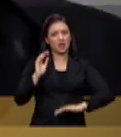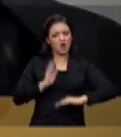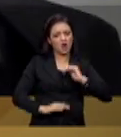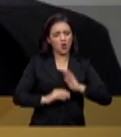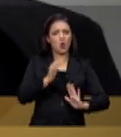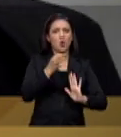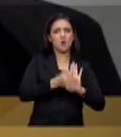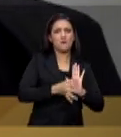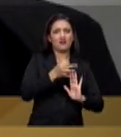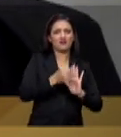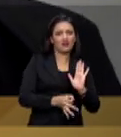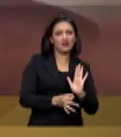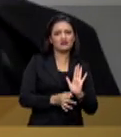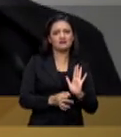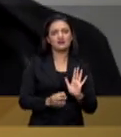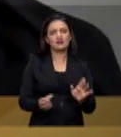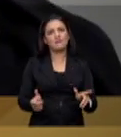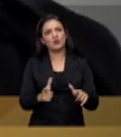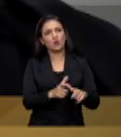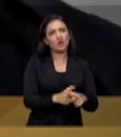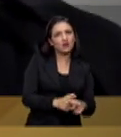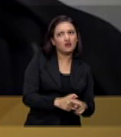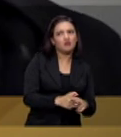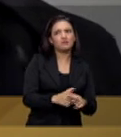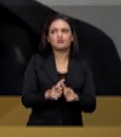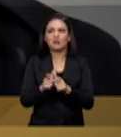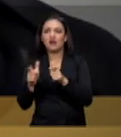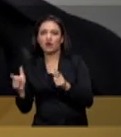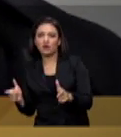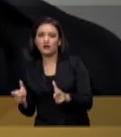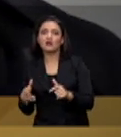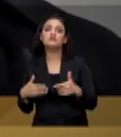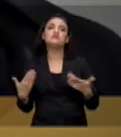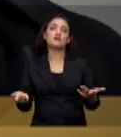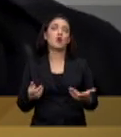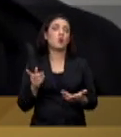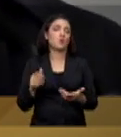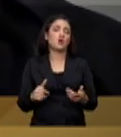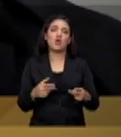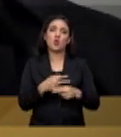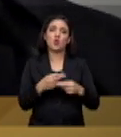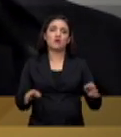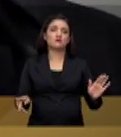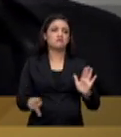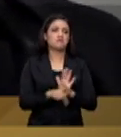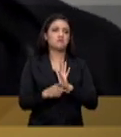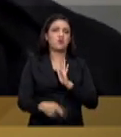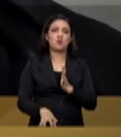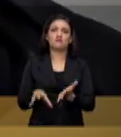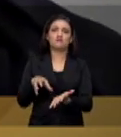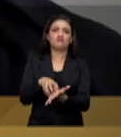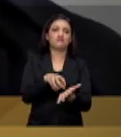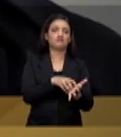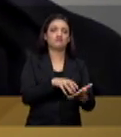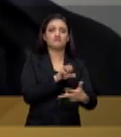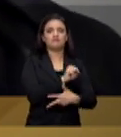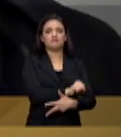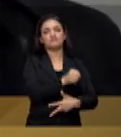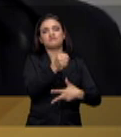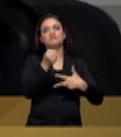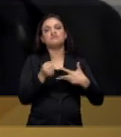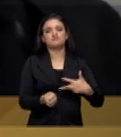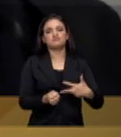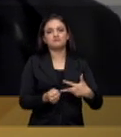de competência da maioria, de prerrogativas institucionais dos poderes em